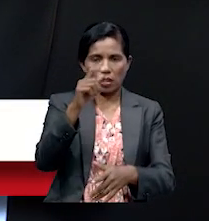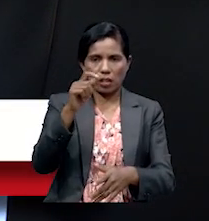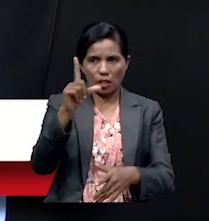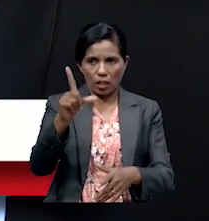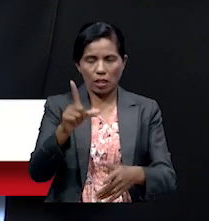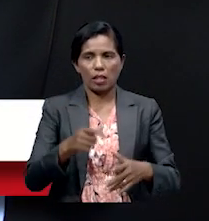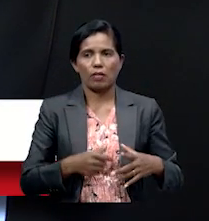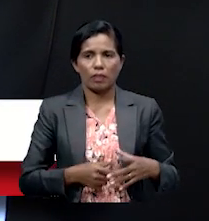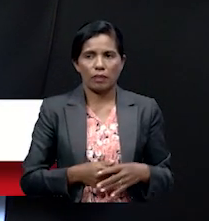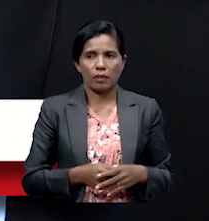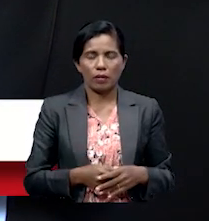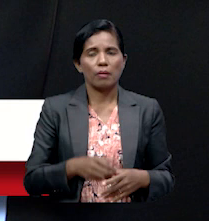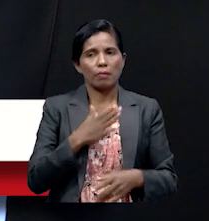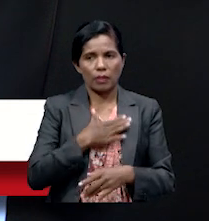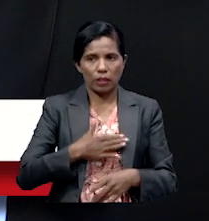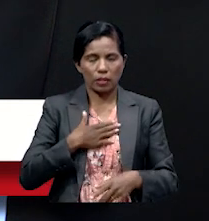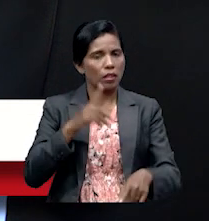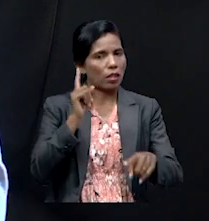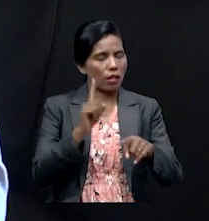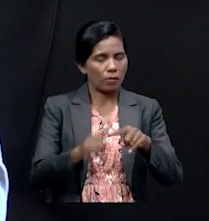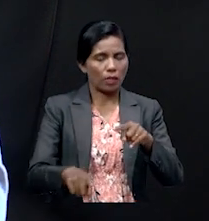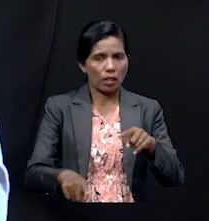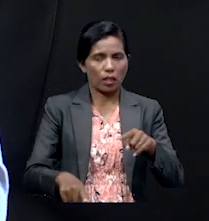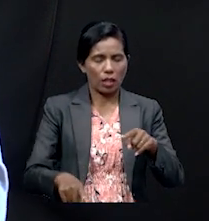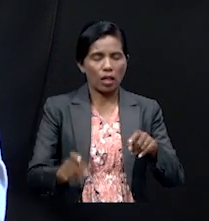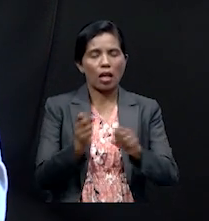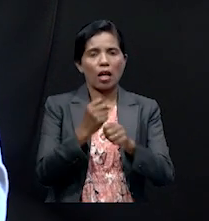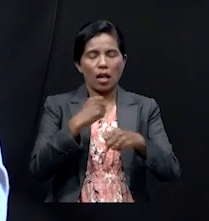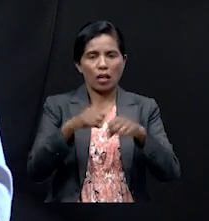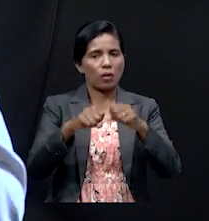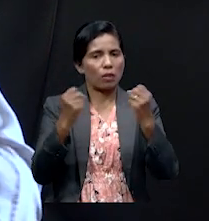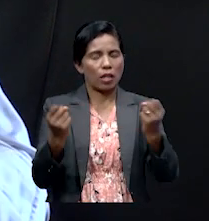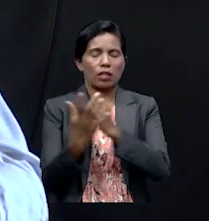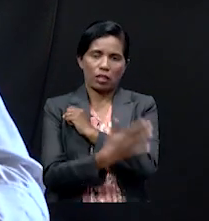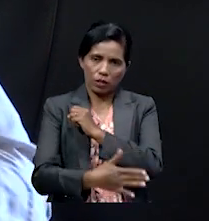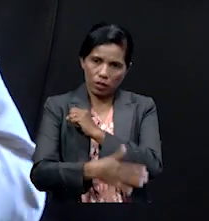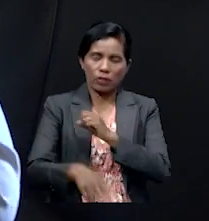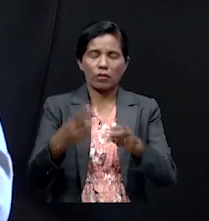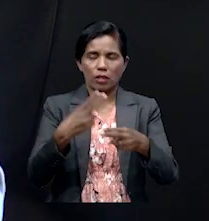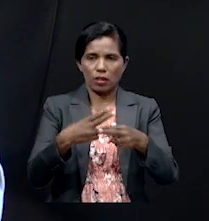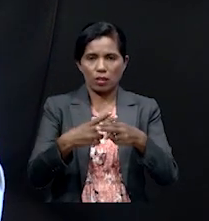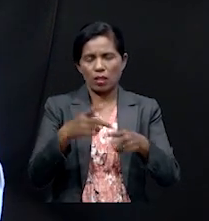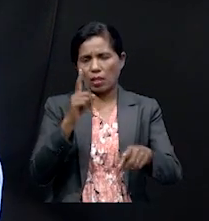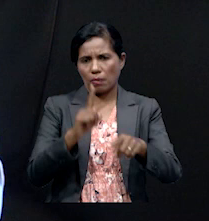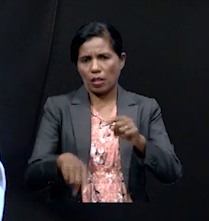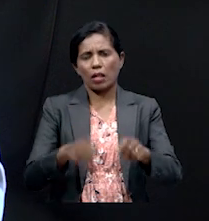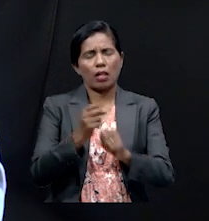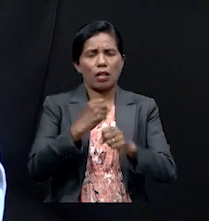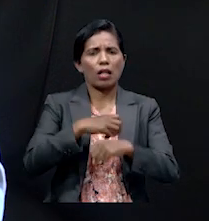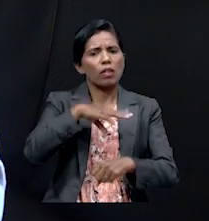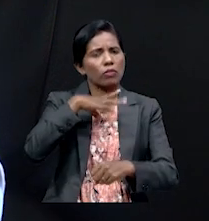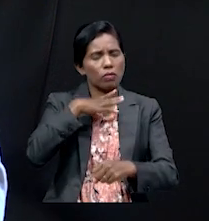Timor-Leste, favorida, a Bele estraga o país de Nara. A Bele. Hanno foer na sauni nara e